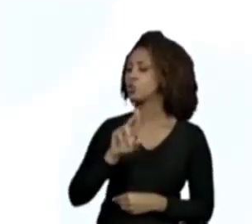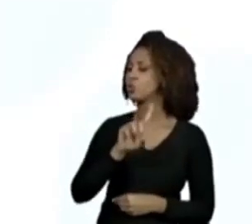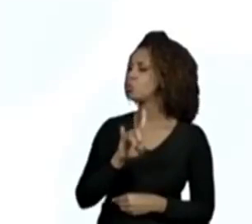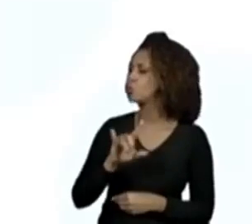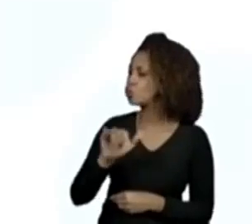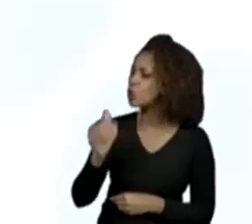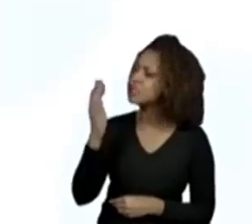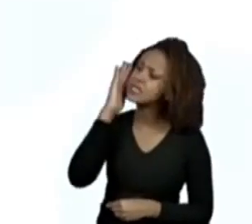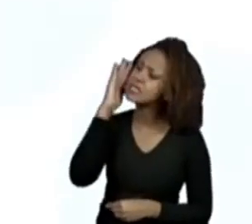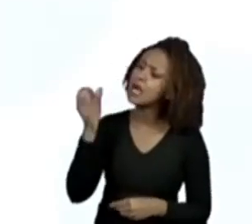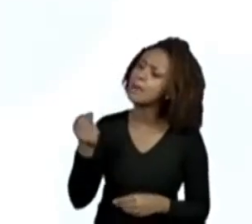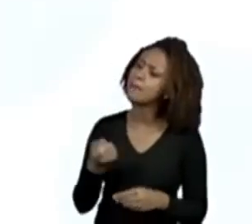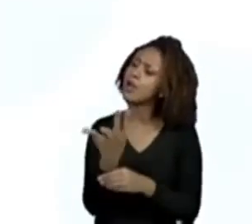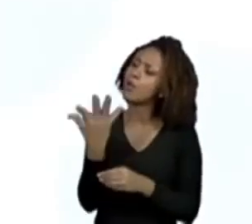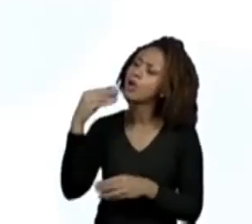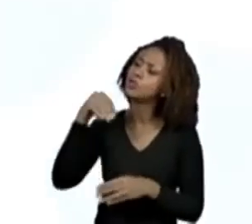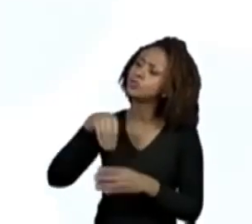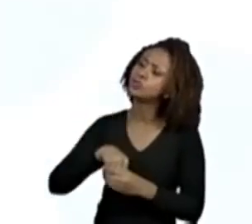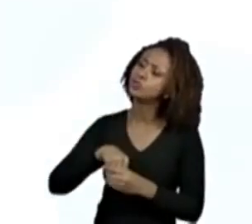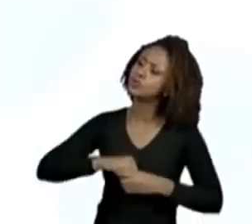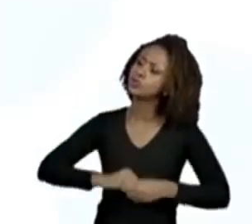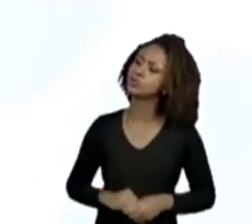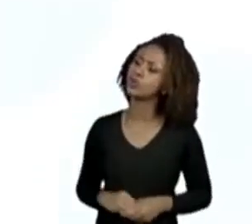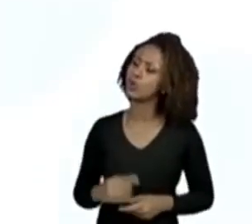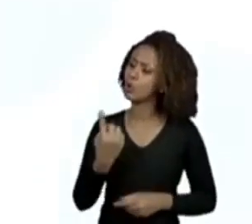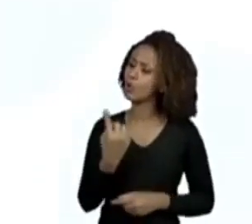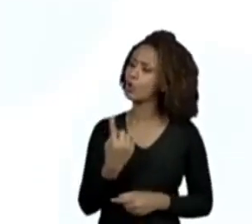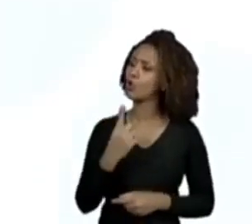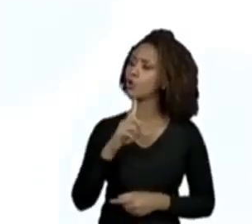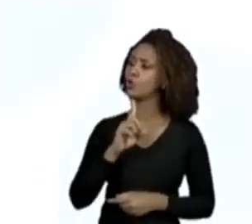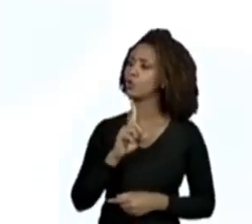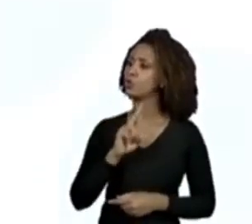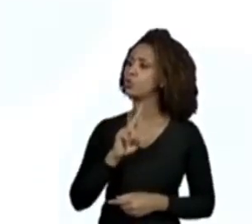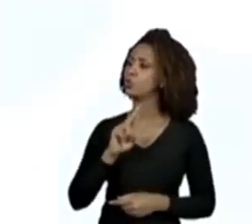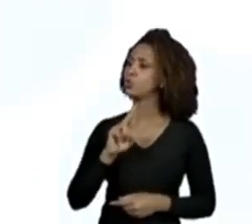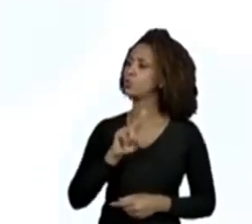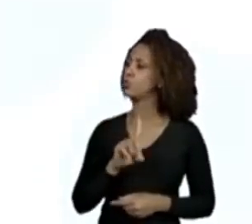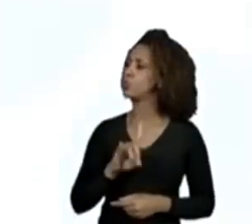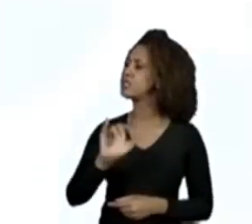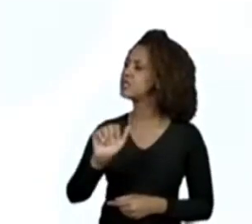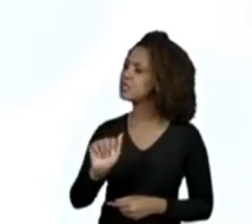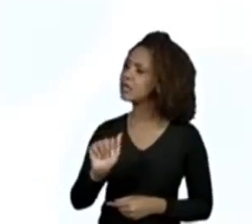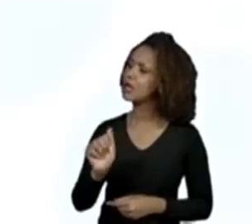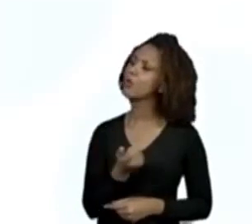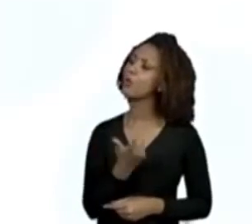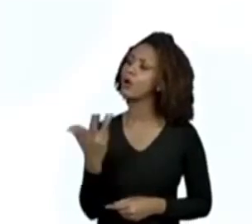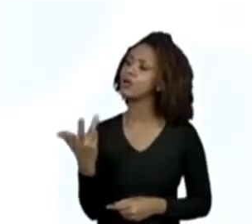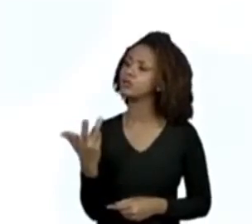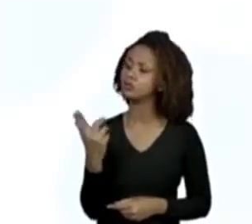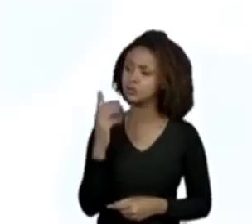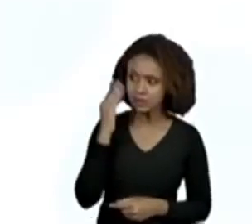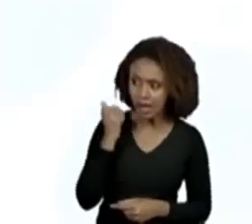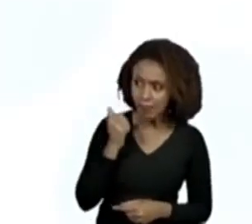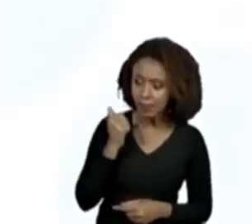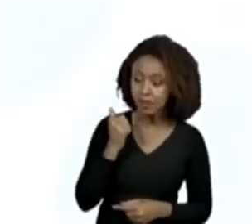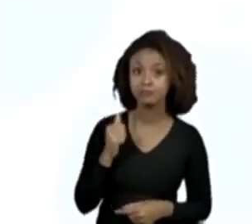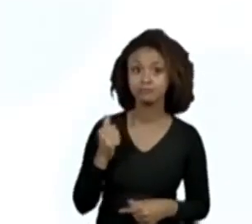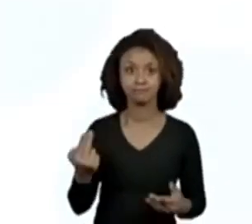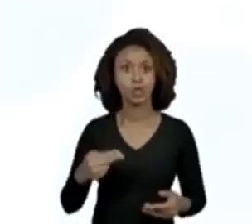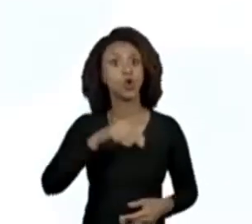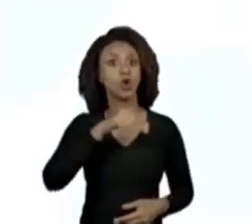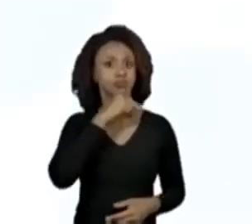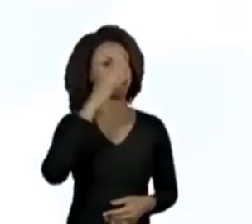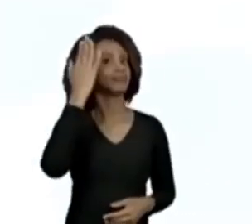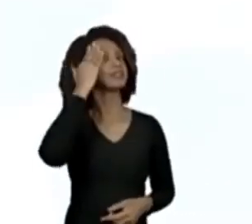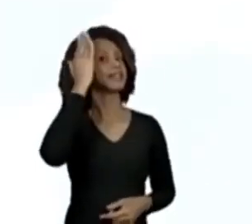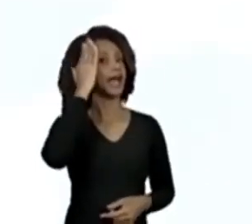alunos, quantas laranjas há em uma dúzia? Né? Os netos do senhor José